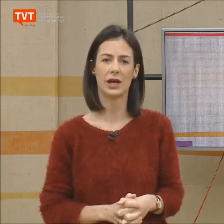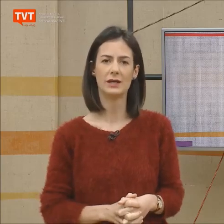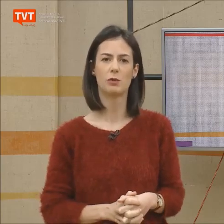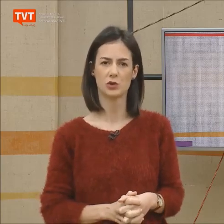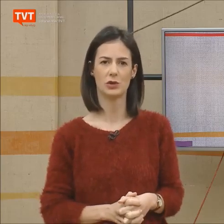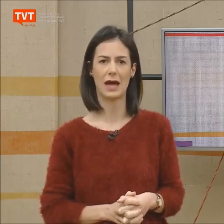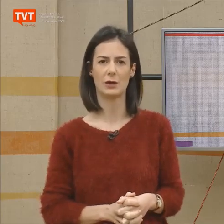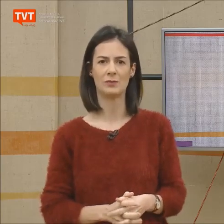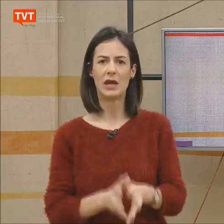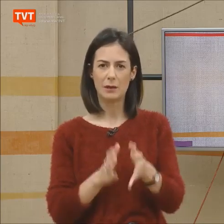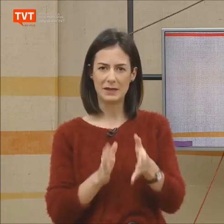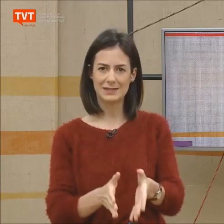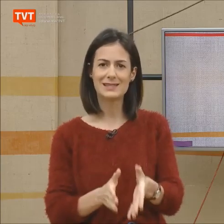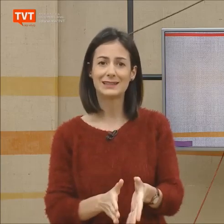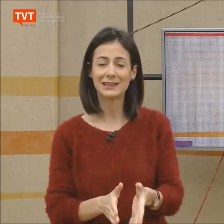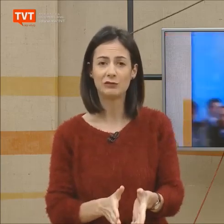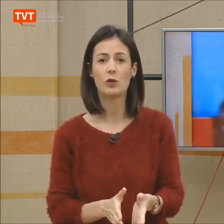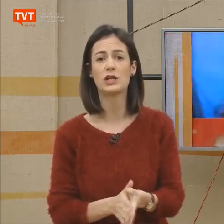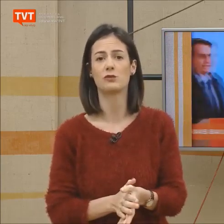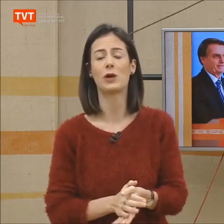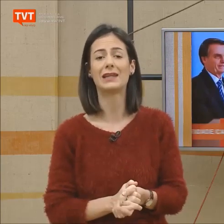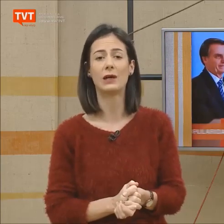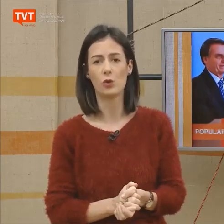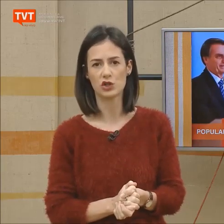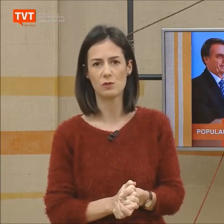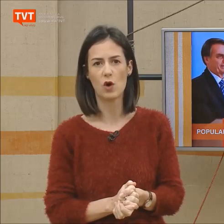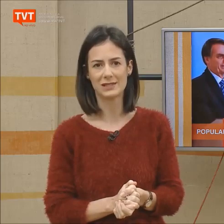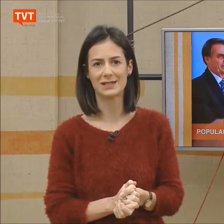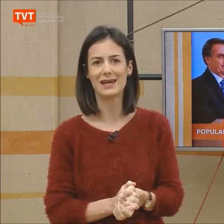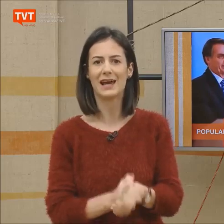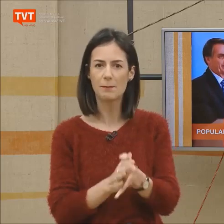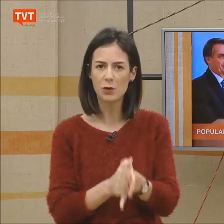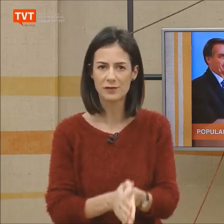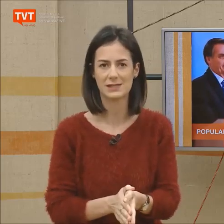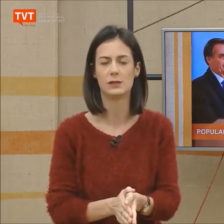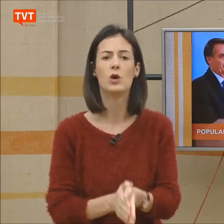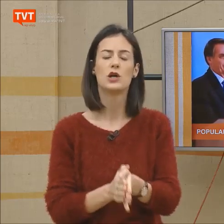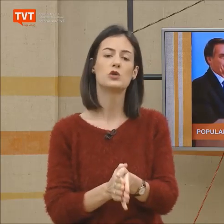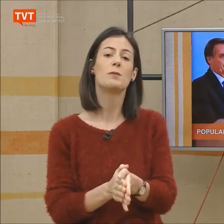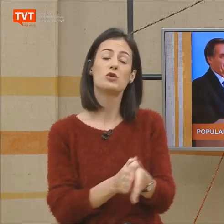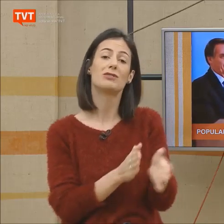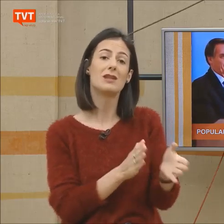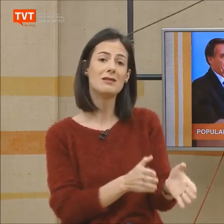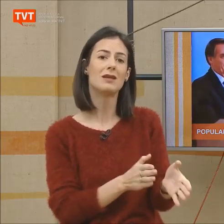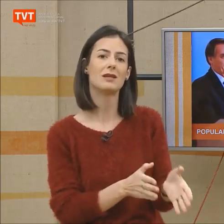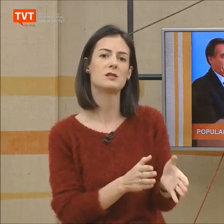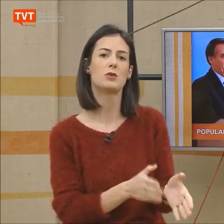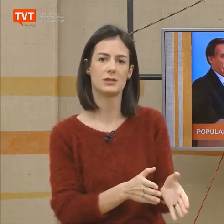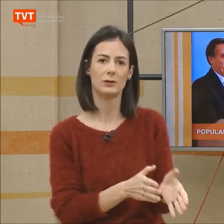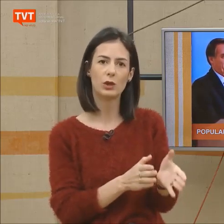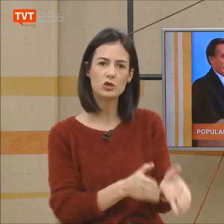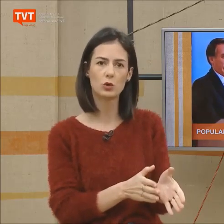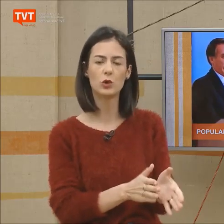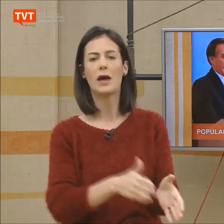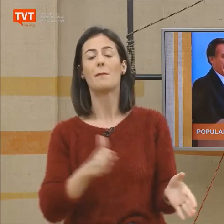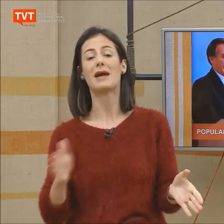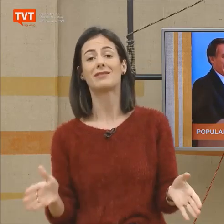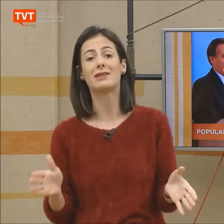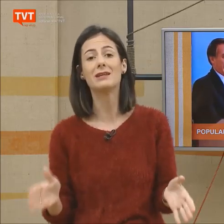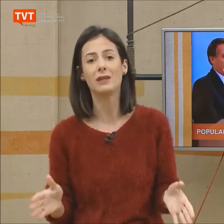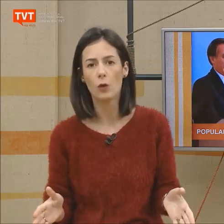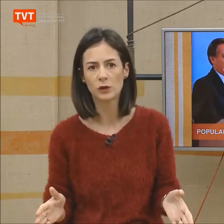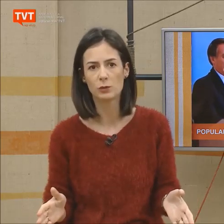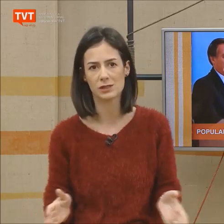governo Jair Bolsonaro. Pesquisa Datafolha divulgada hoje mostra que a reprovação subiu de 33% em julho